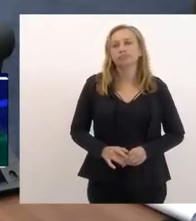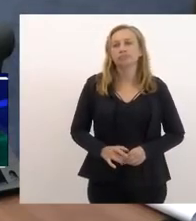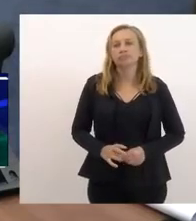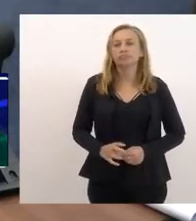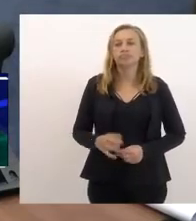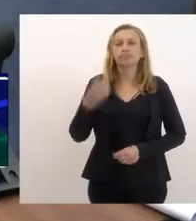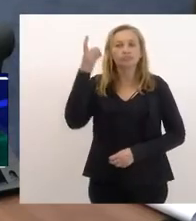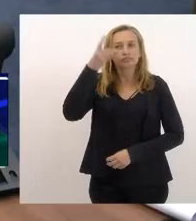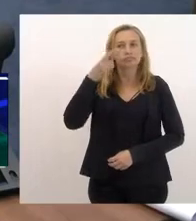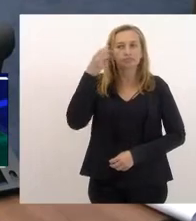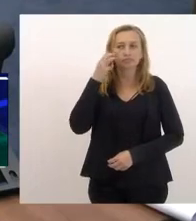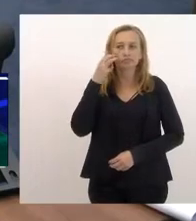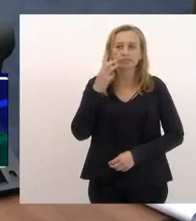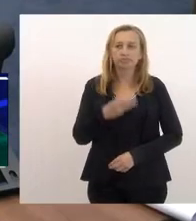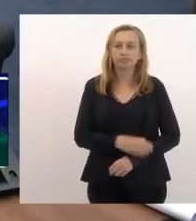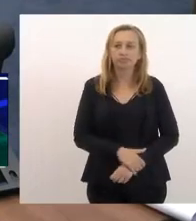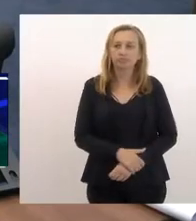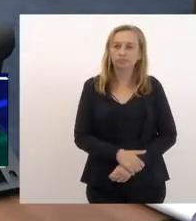Deputado Valdec Carneiro.